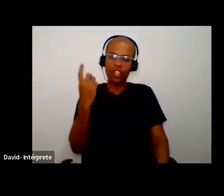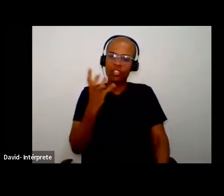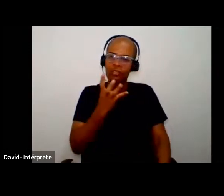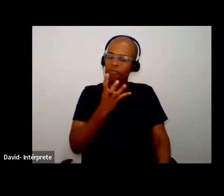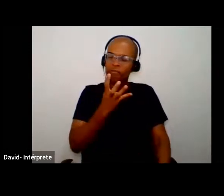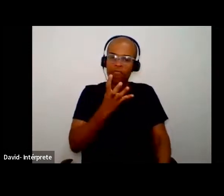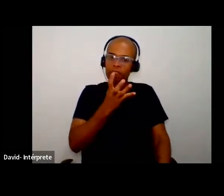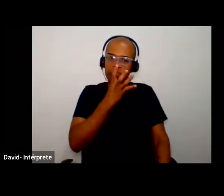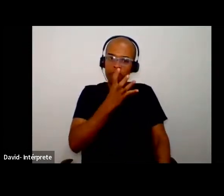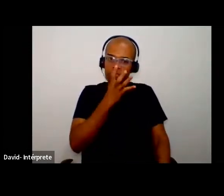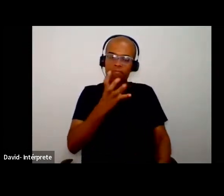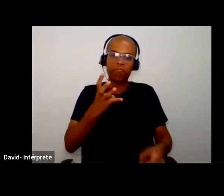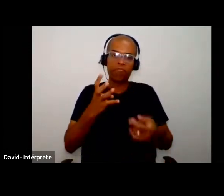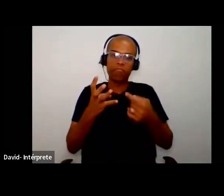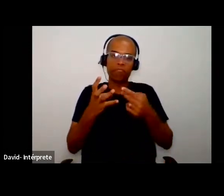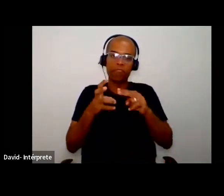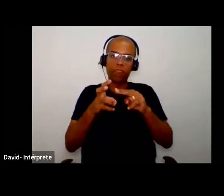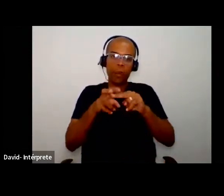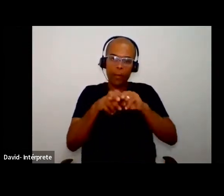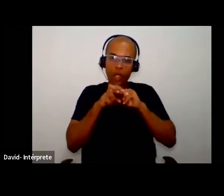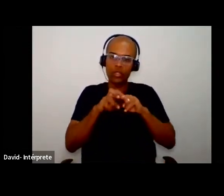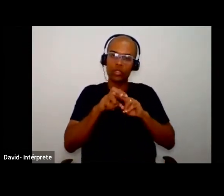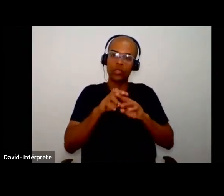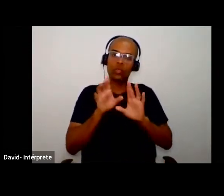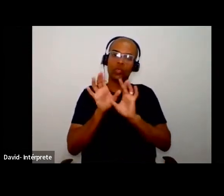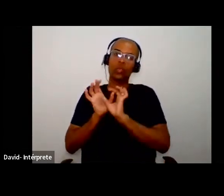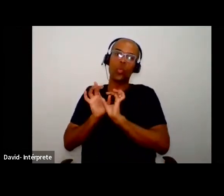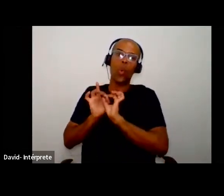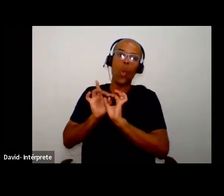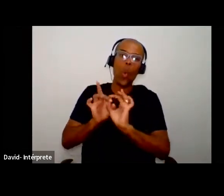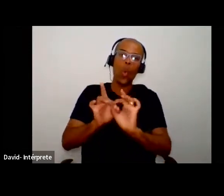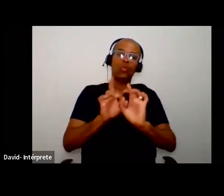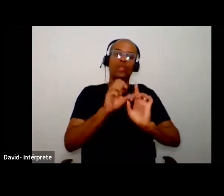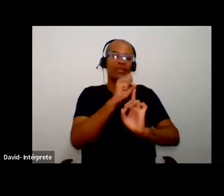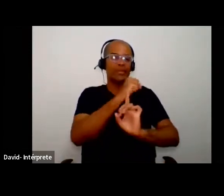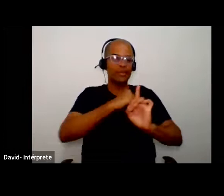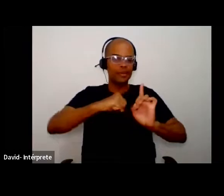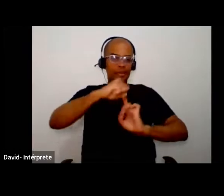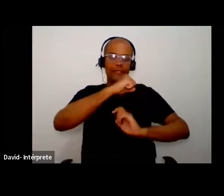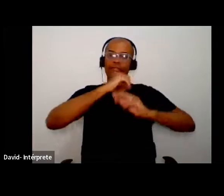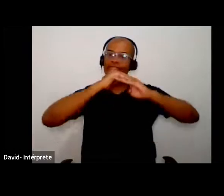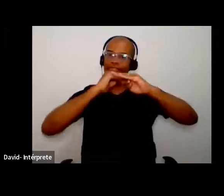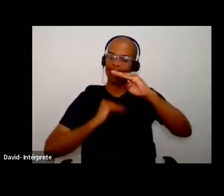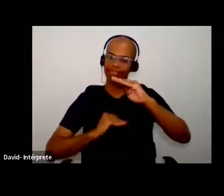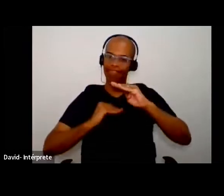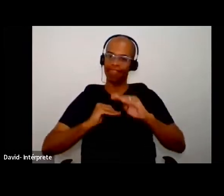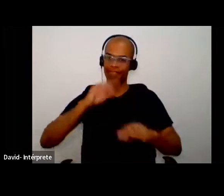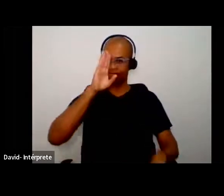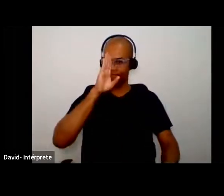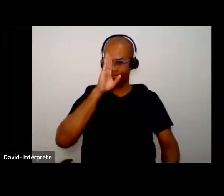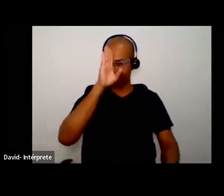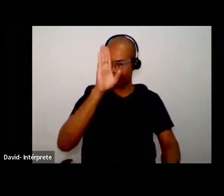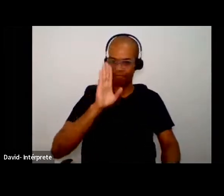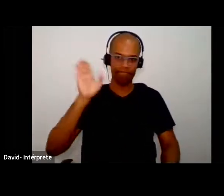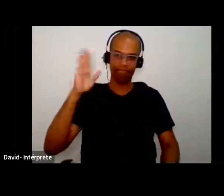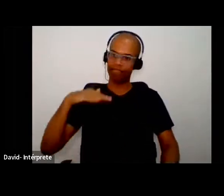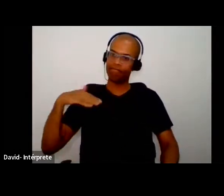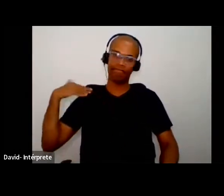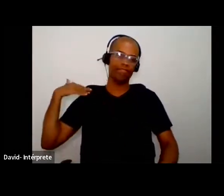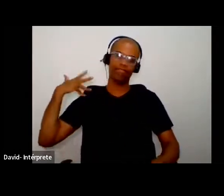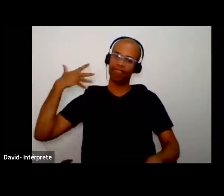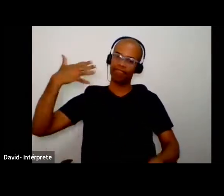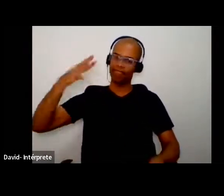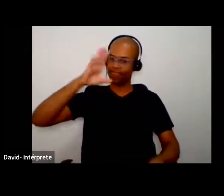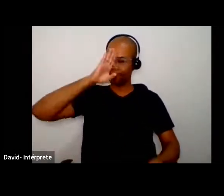ao contexto social de desigualdade que a gente vive, principalmente acentuado desde o início da